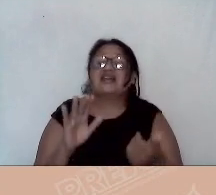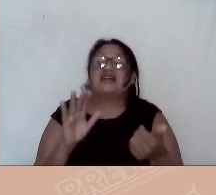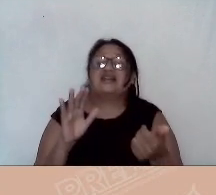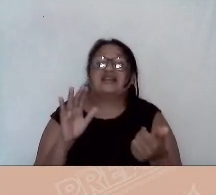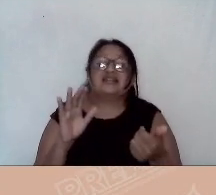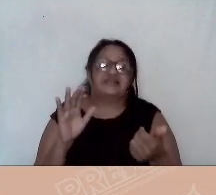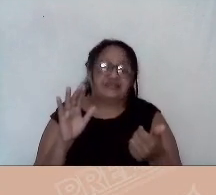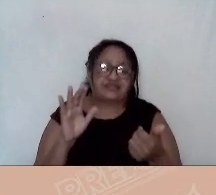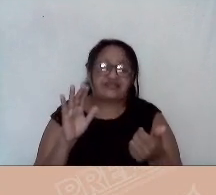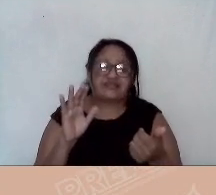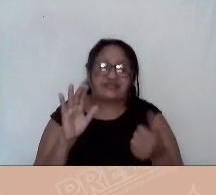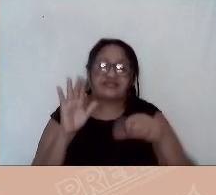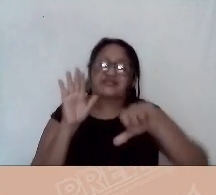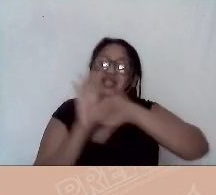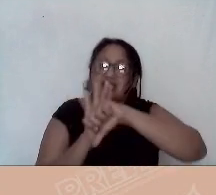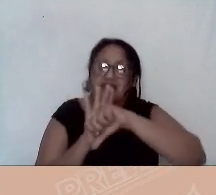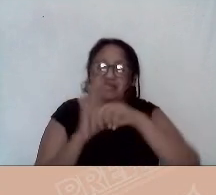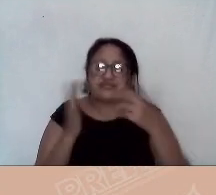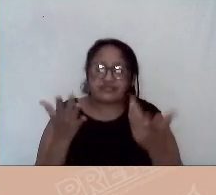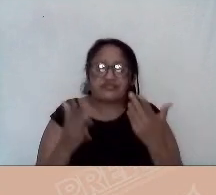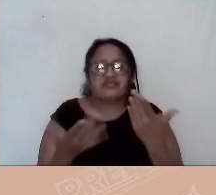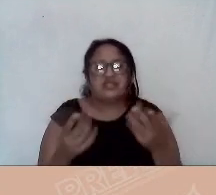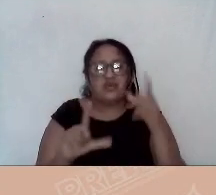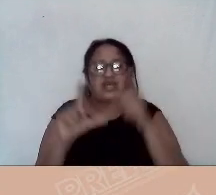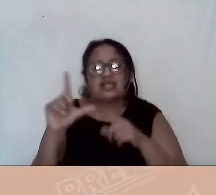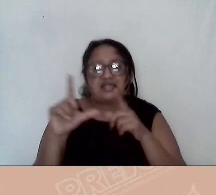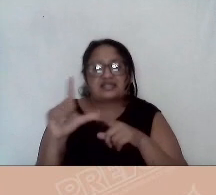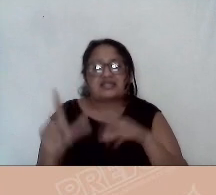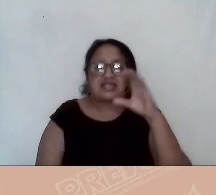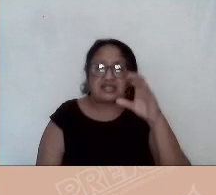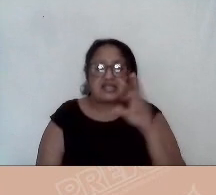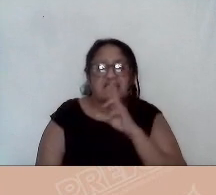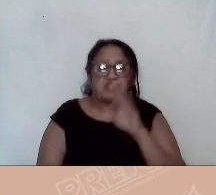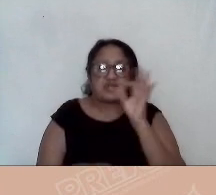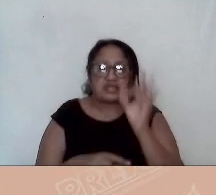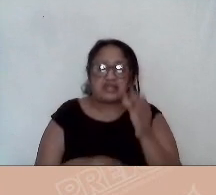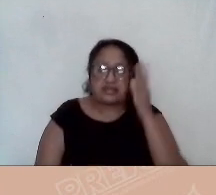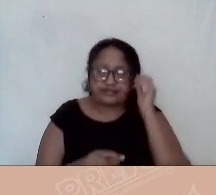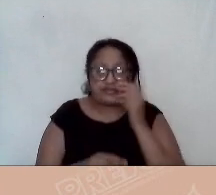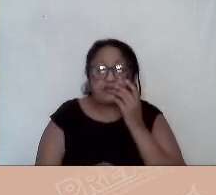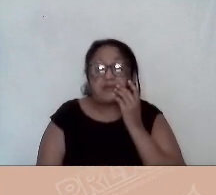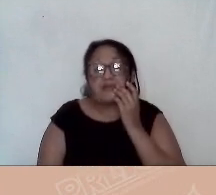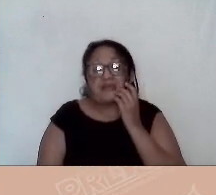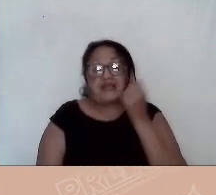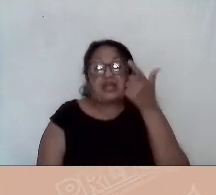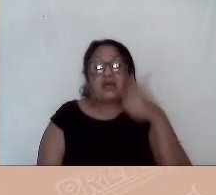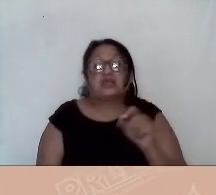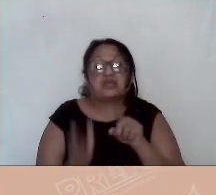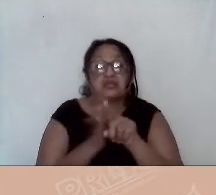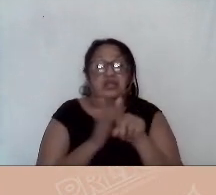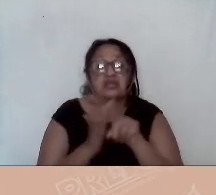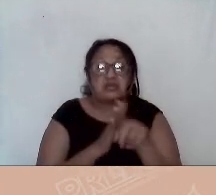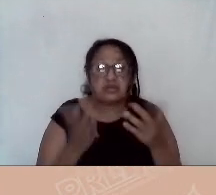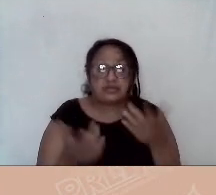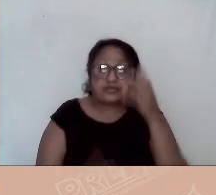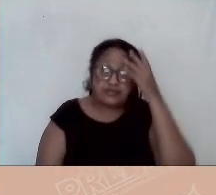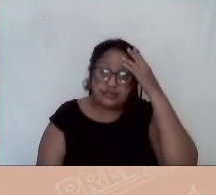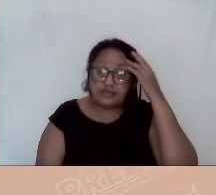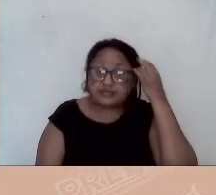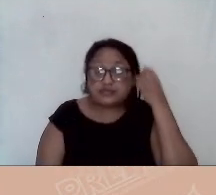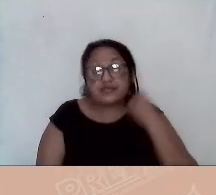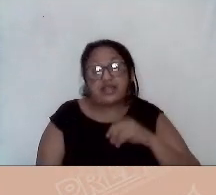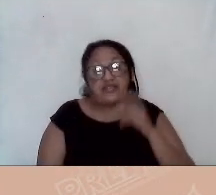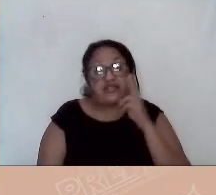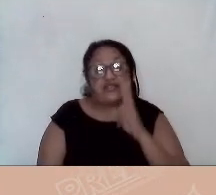segurança certinho então a letra C é a nossa resposta tá e na outra questão the verb turns aí a gente vai